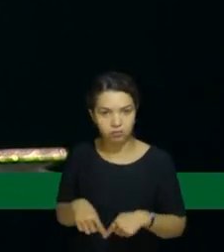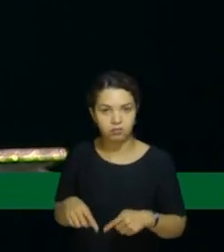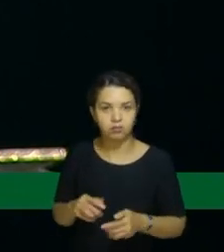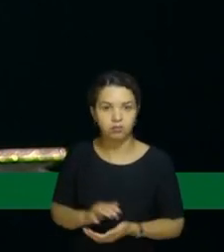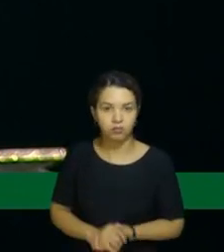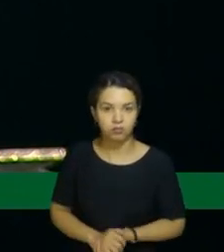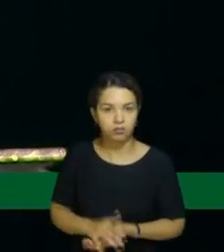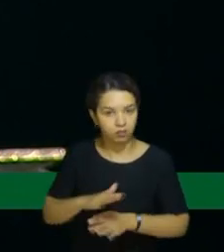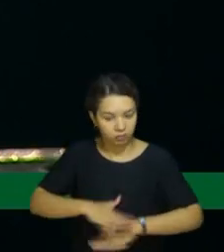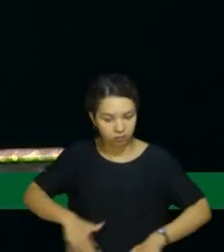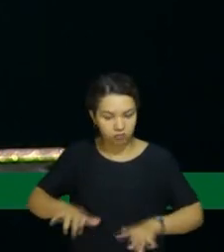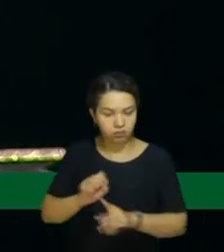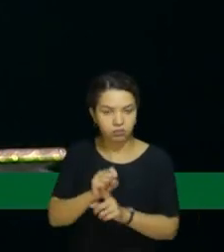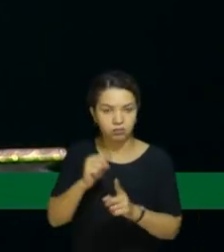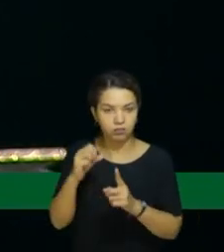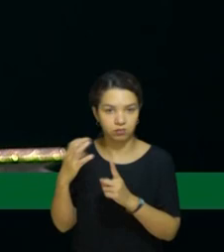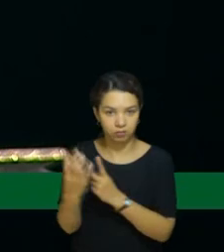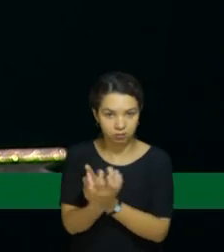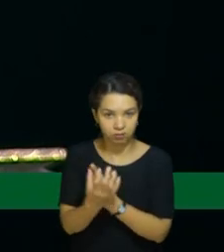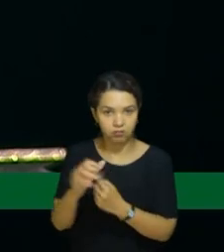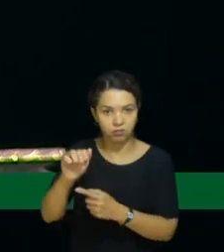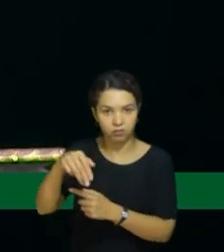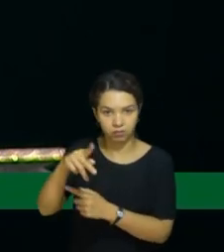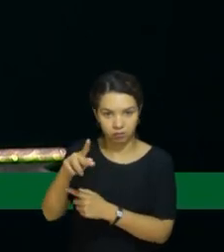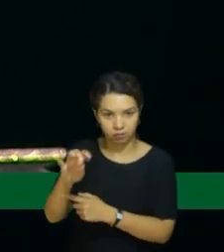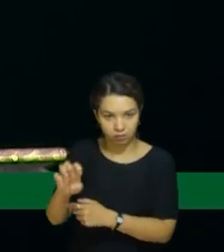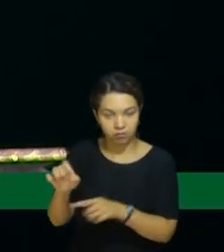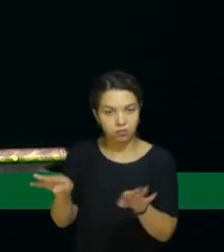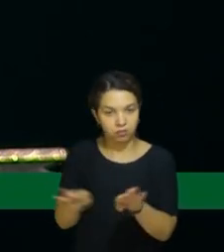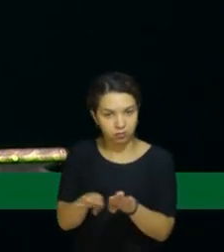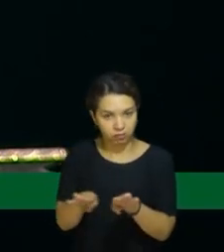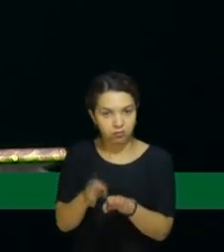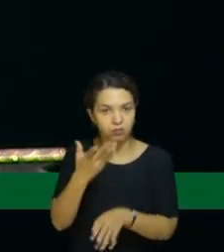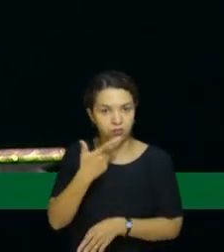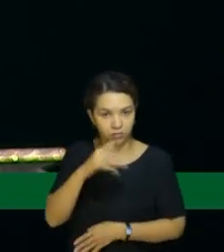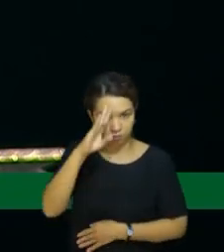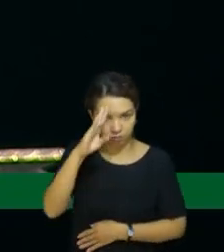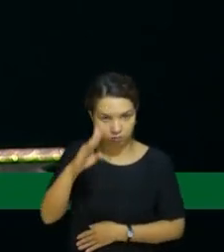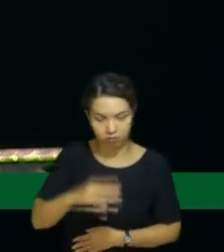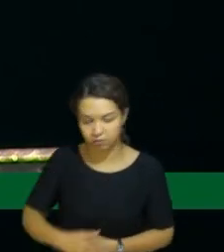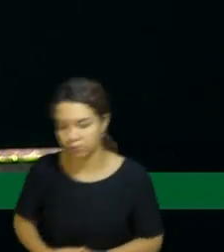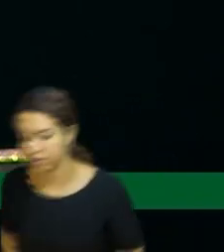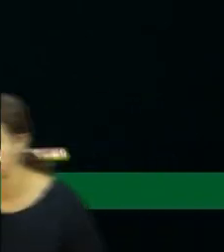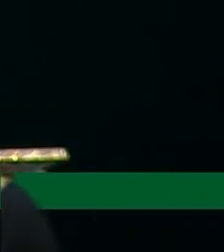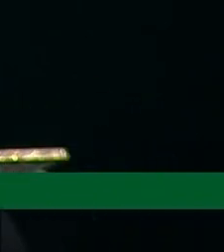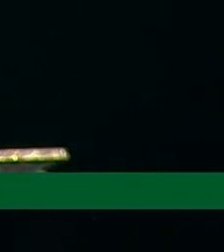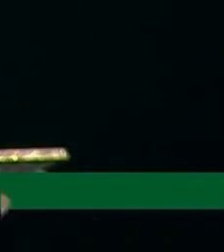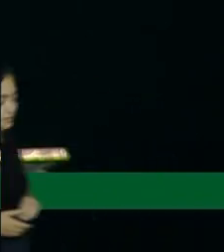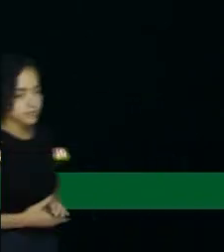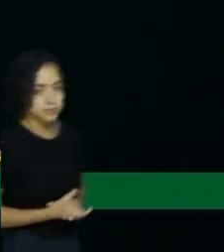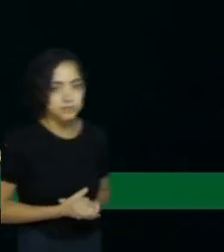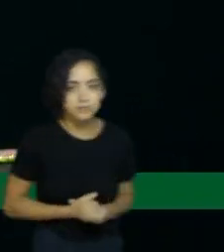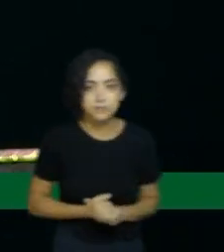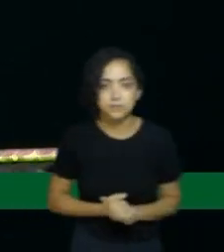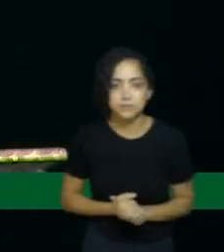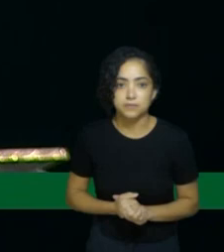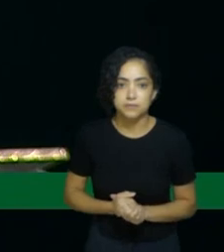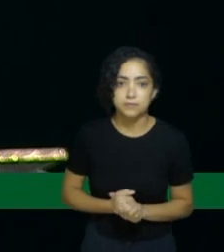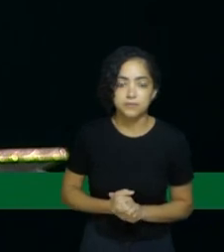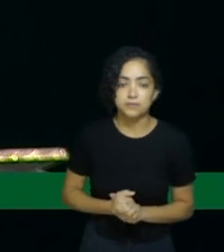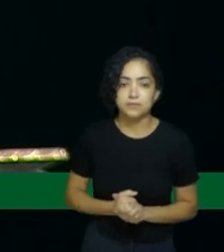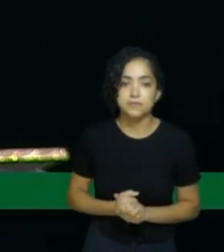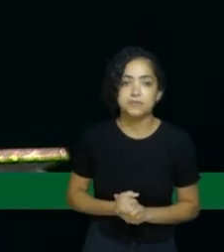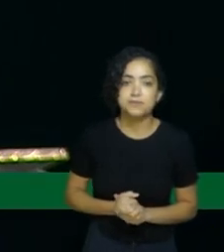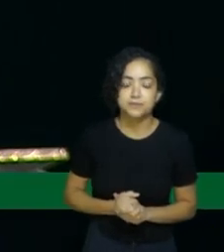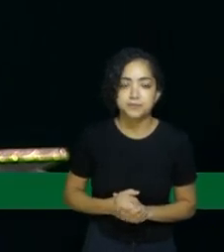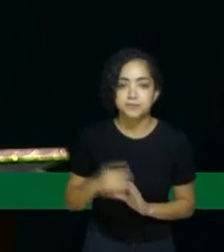ganhou toda a comunidade ganhou a Amp e principalmente as crianças a nossa Amp